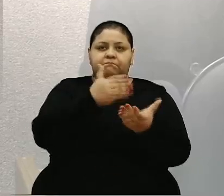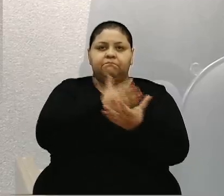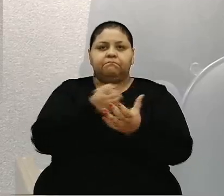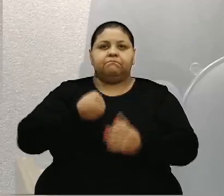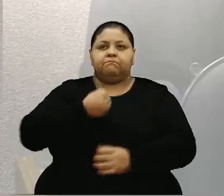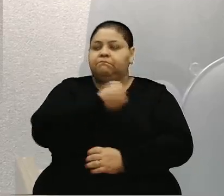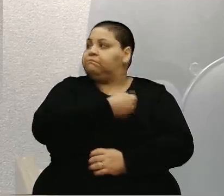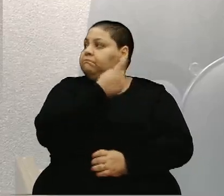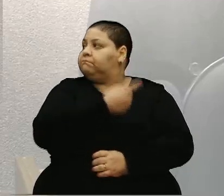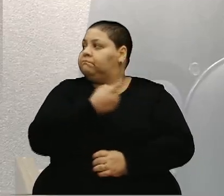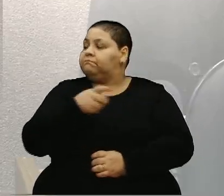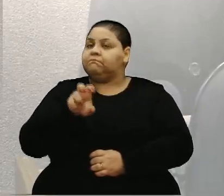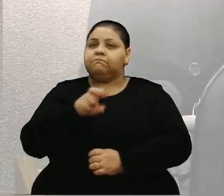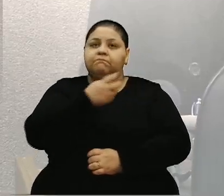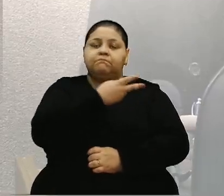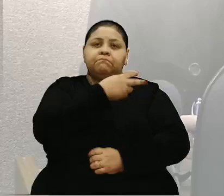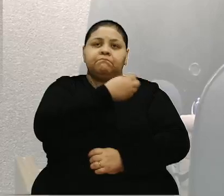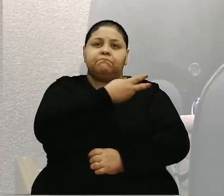número